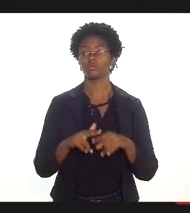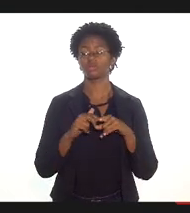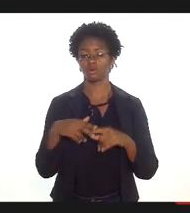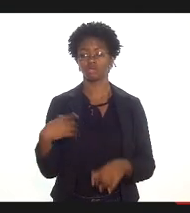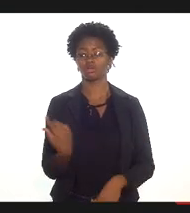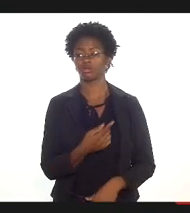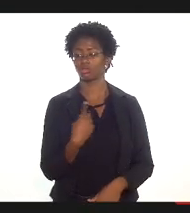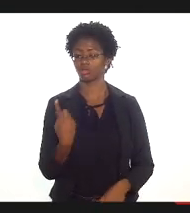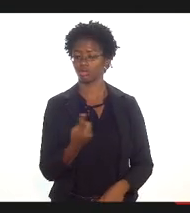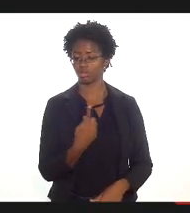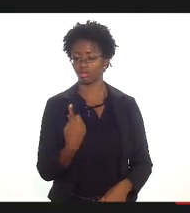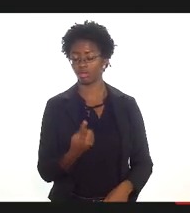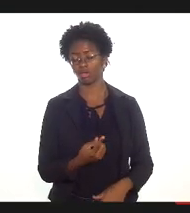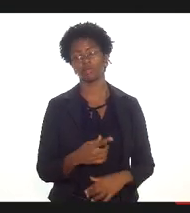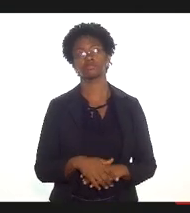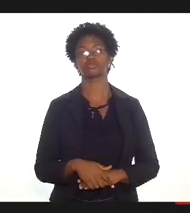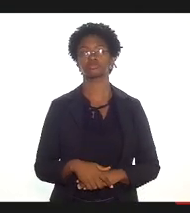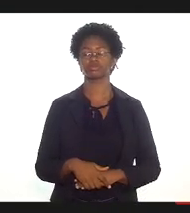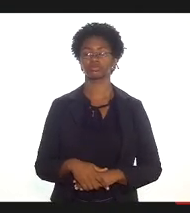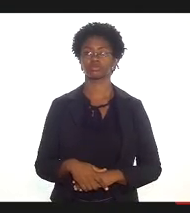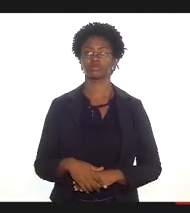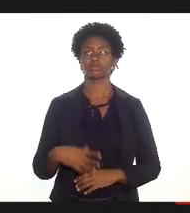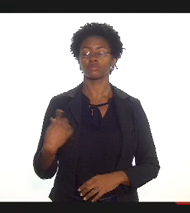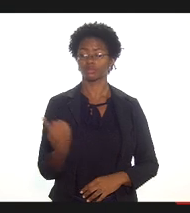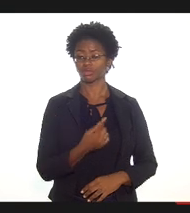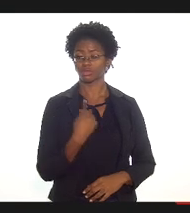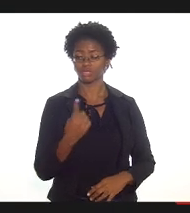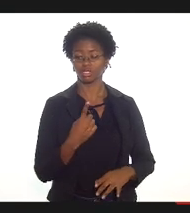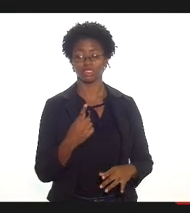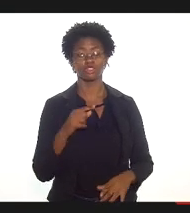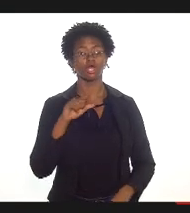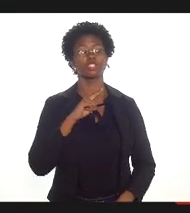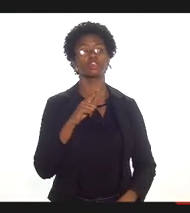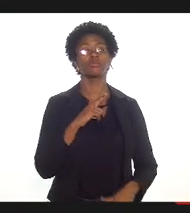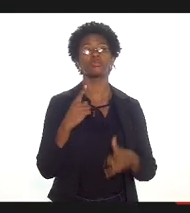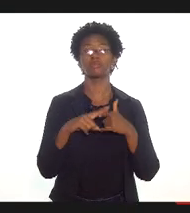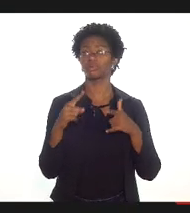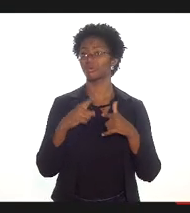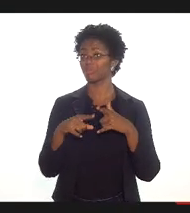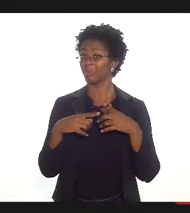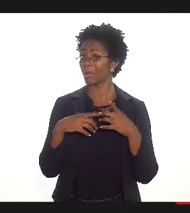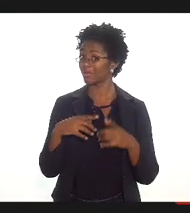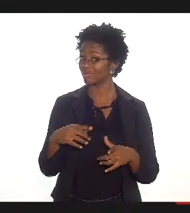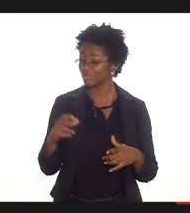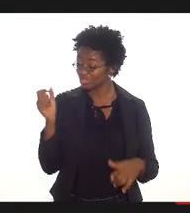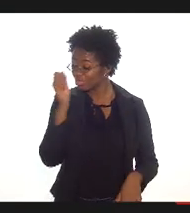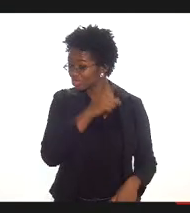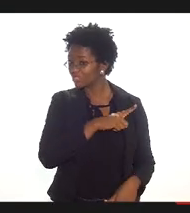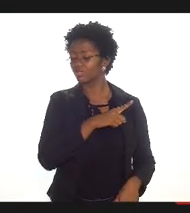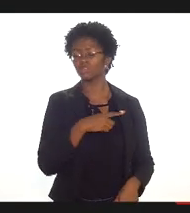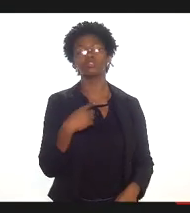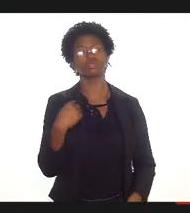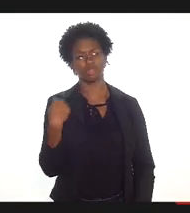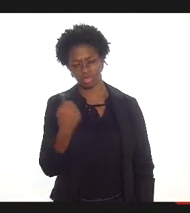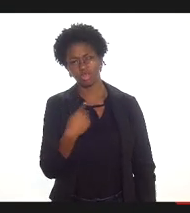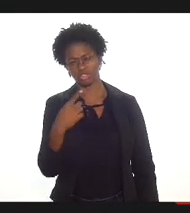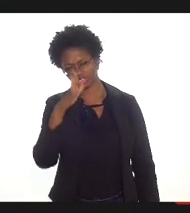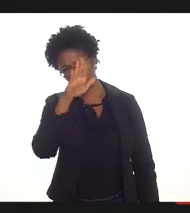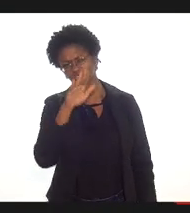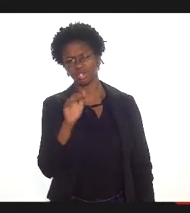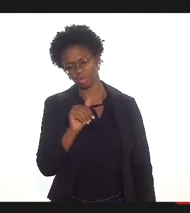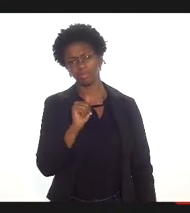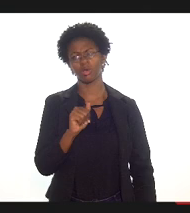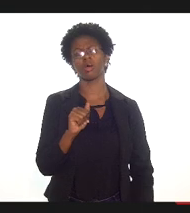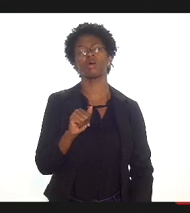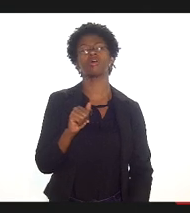lidando, senhores, com uma situação absurda, em que eu já encaminhei ao Ministério Público, à Defensoria Pública,